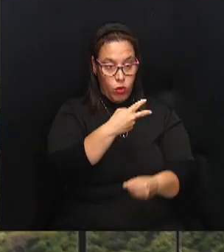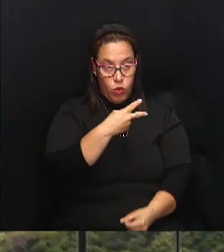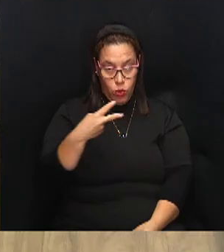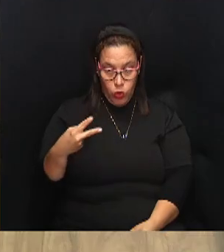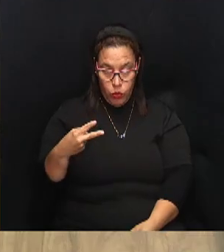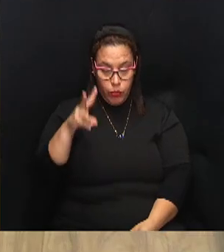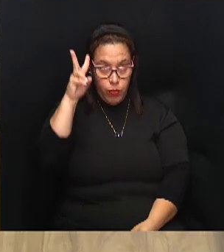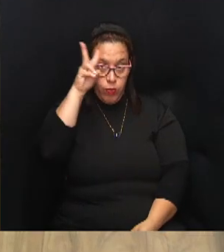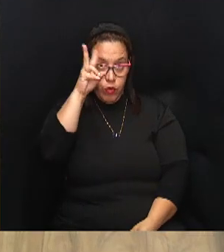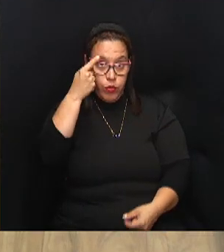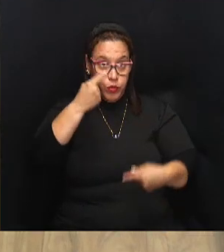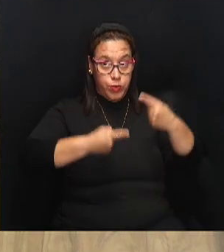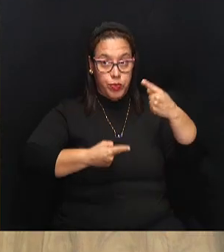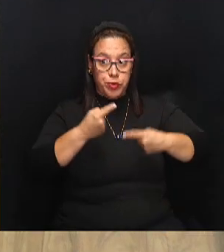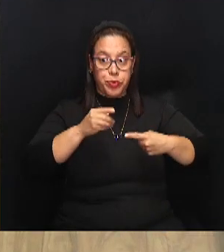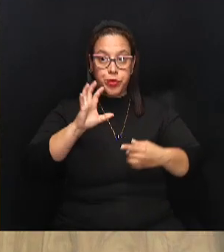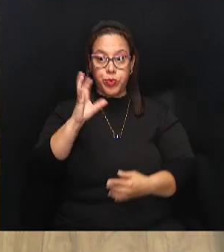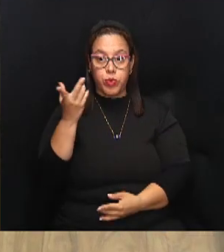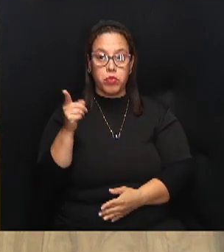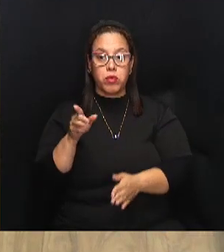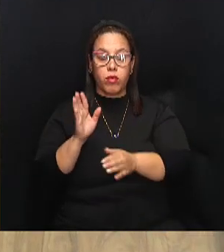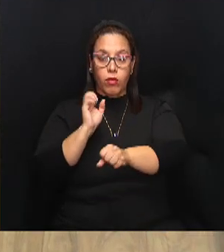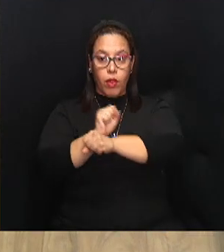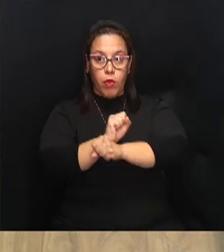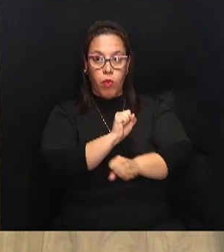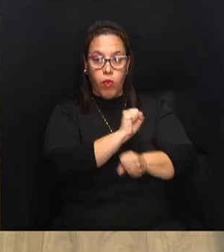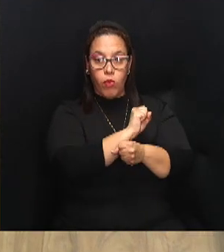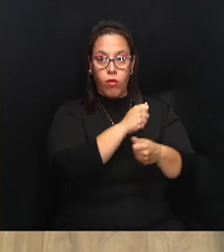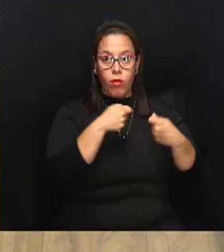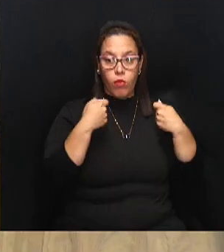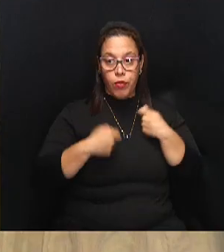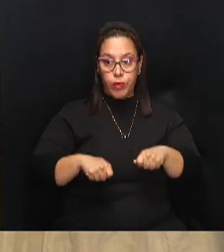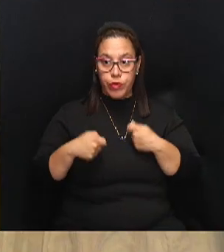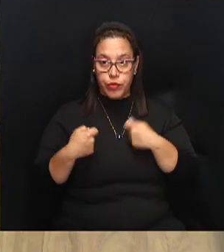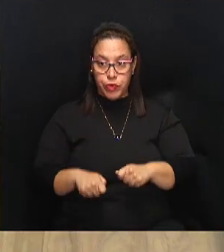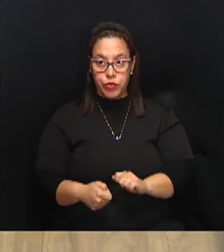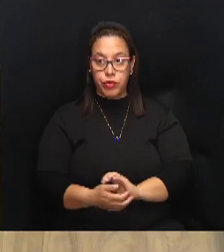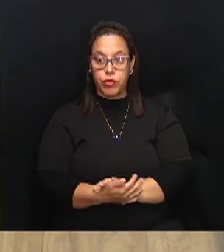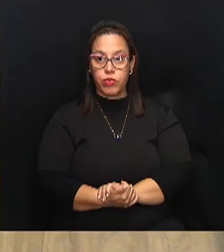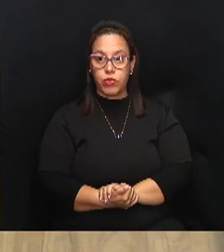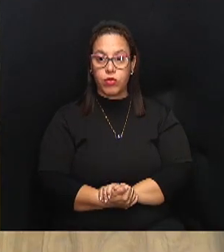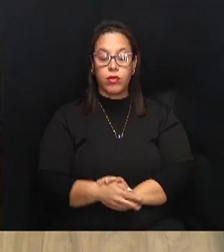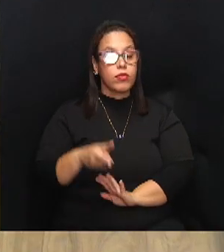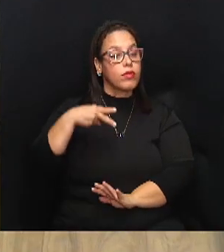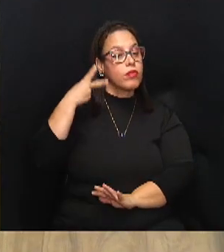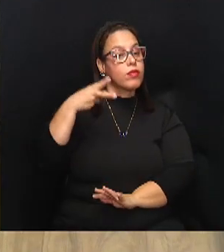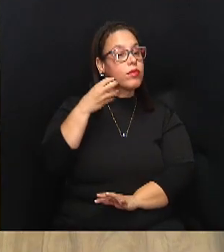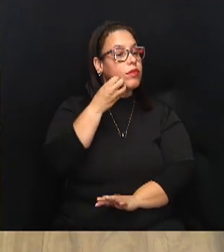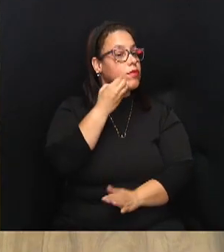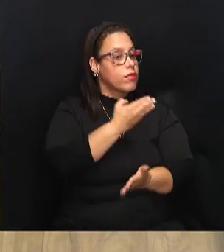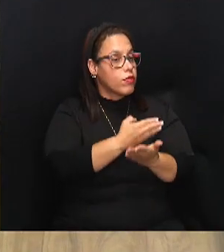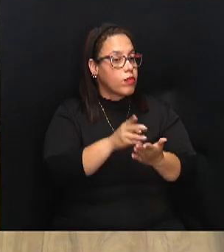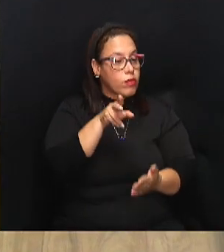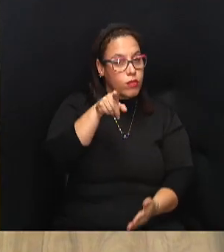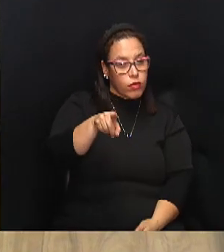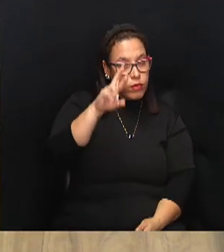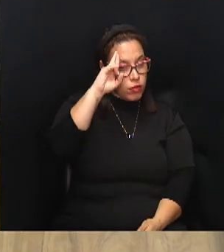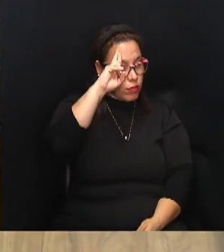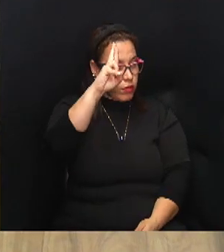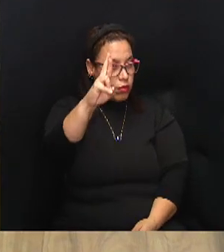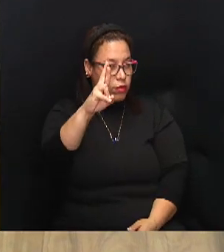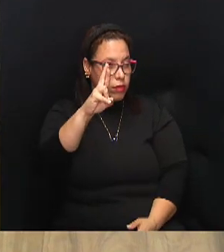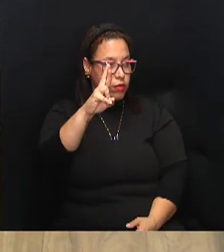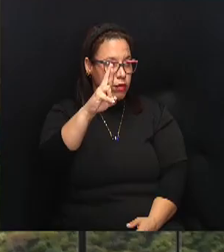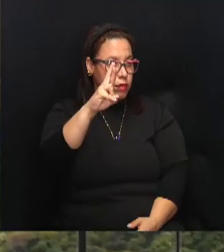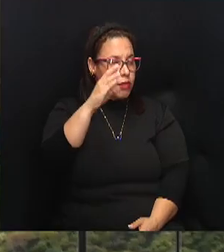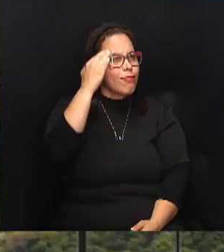Lembrando que o debate vai acontecer, farei as interrupções apenas quando o necessário. O vereador Igor Diego, começo com o senhor. Em um